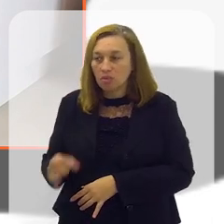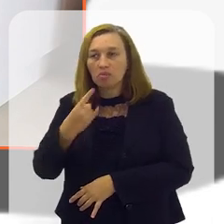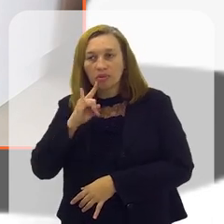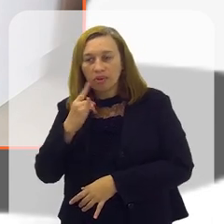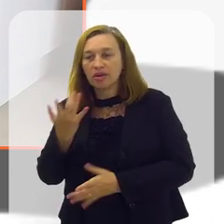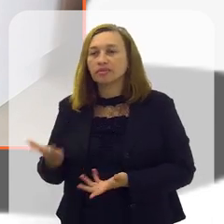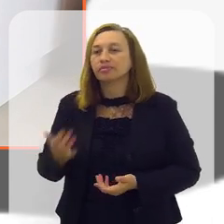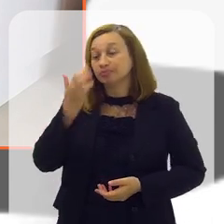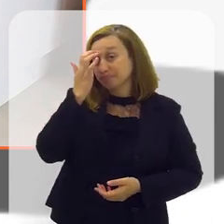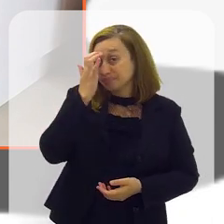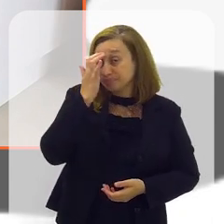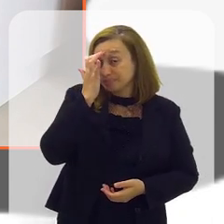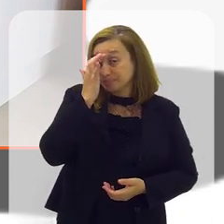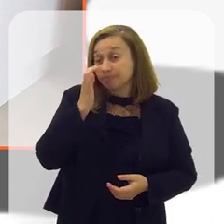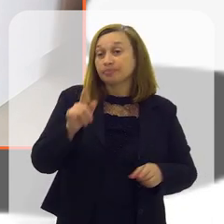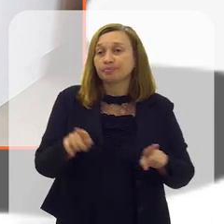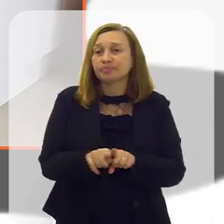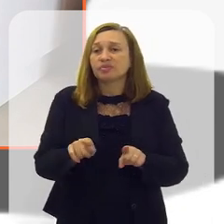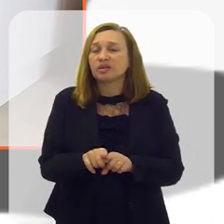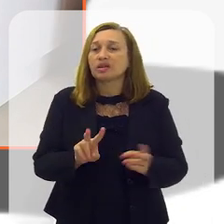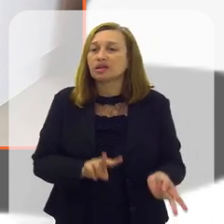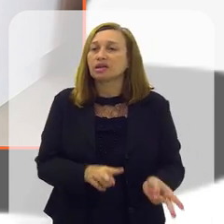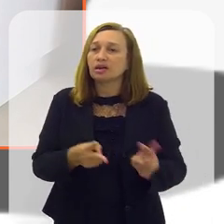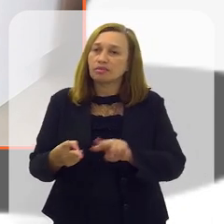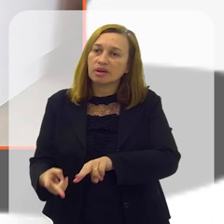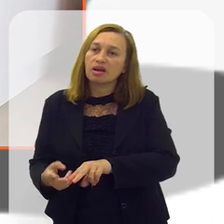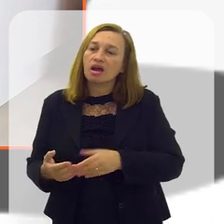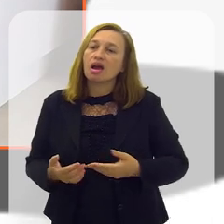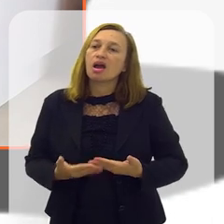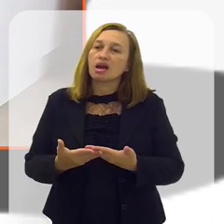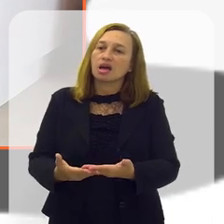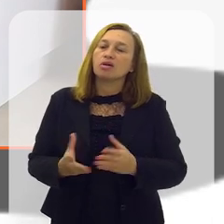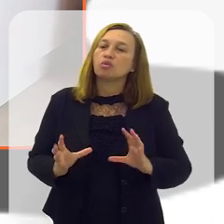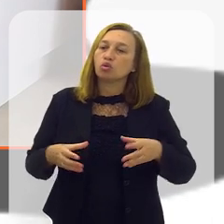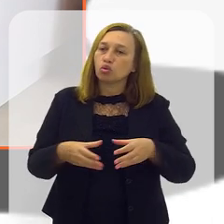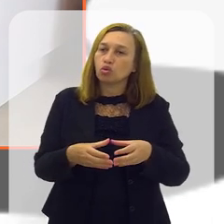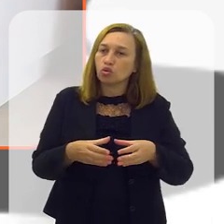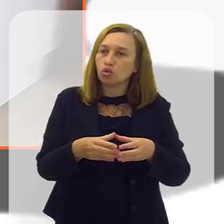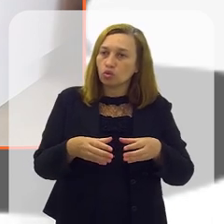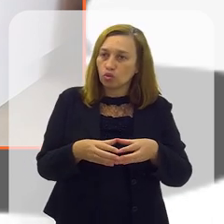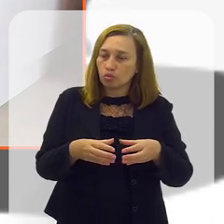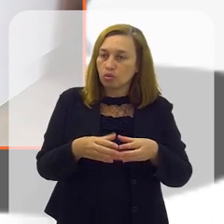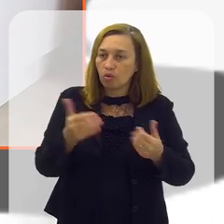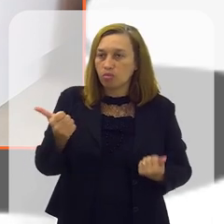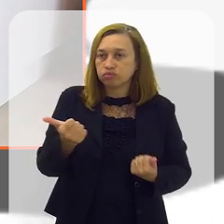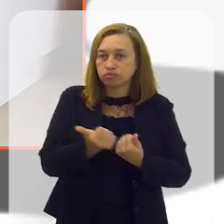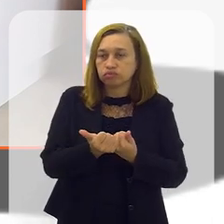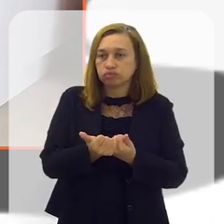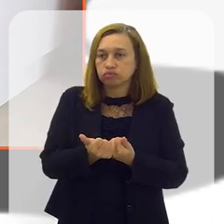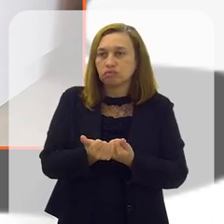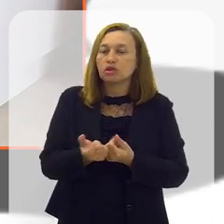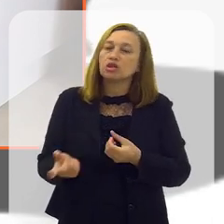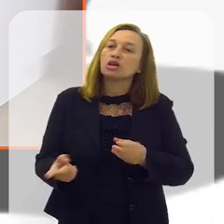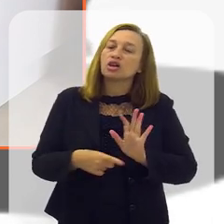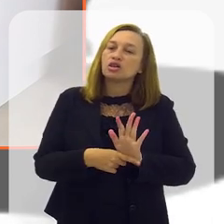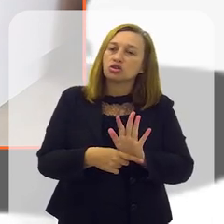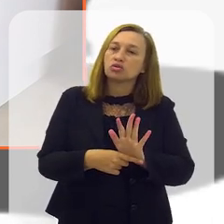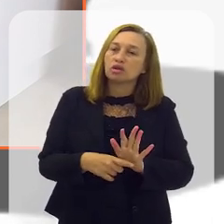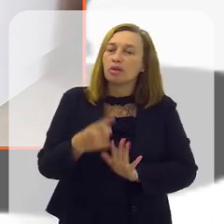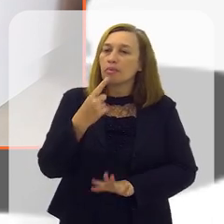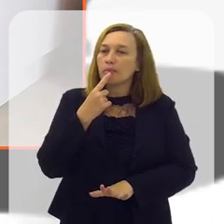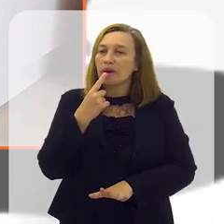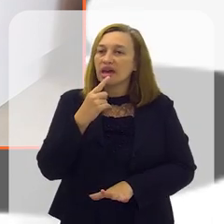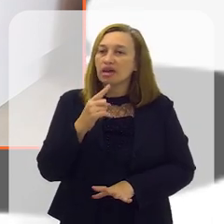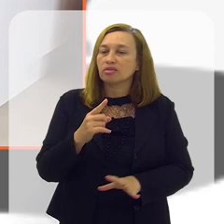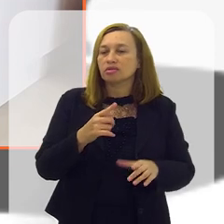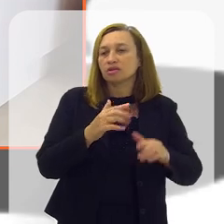de alguém, e ela pode ser encaminhada para o grupo ou para a reunião de recuperação mais próxima